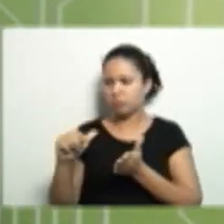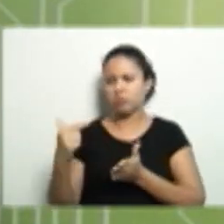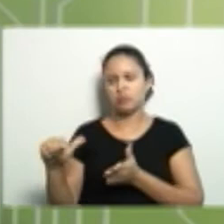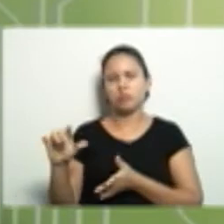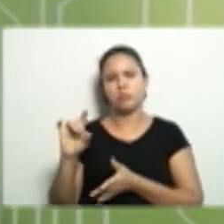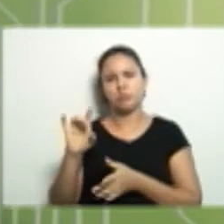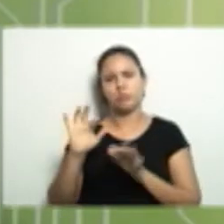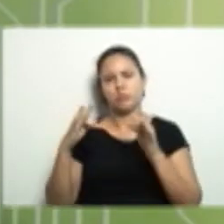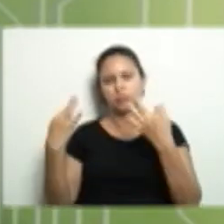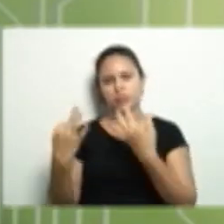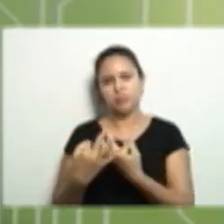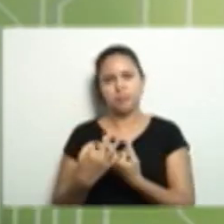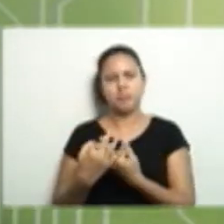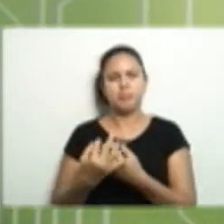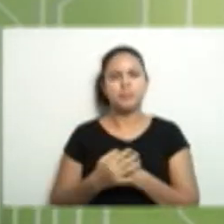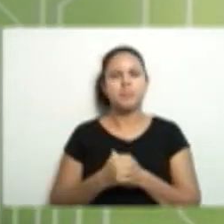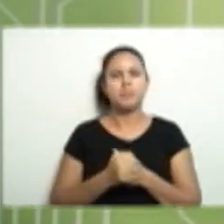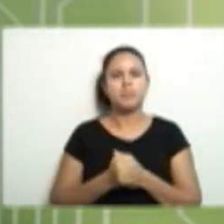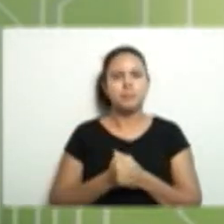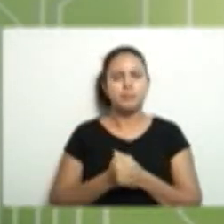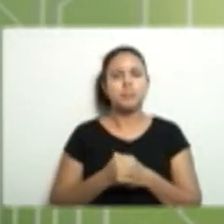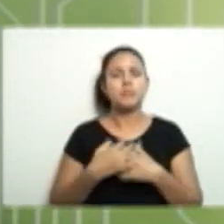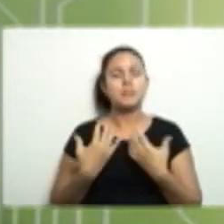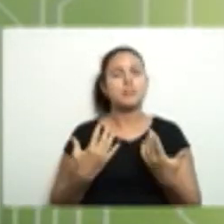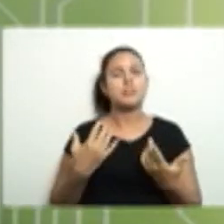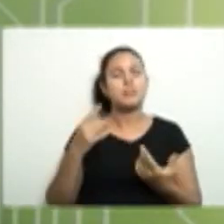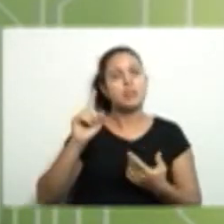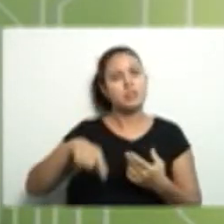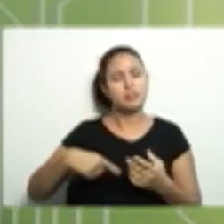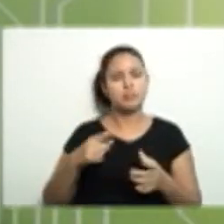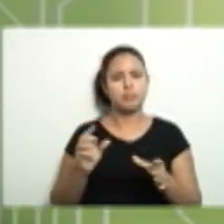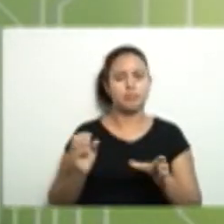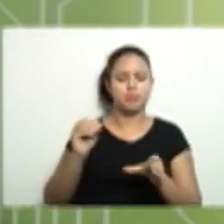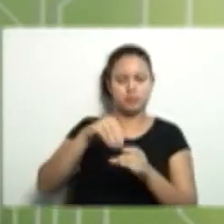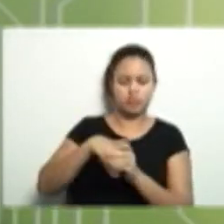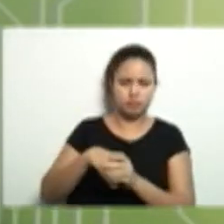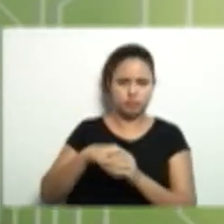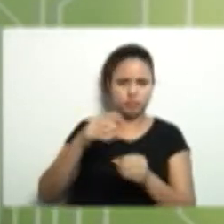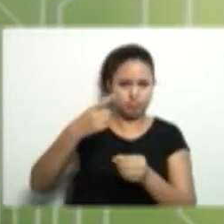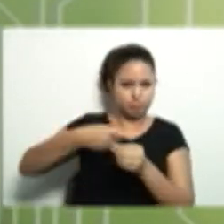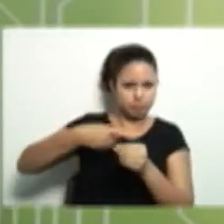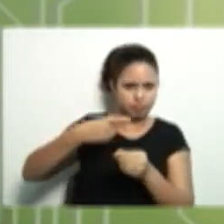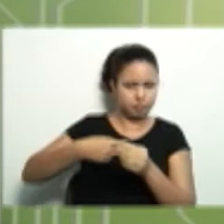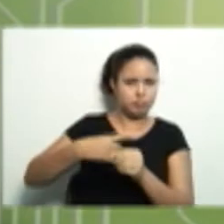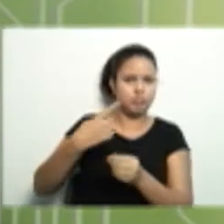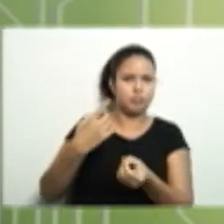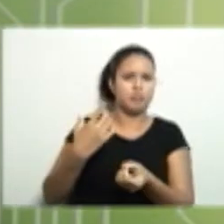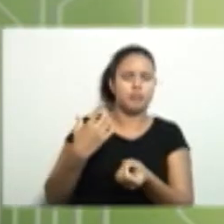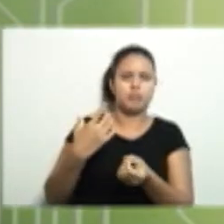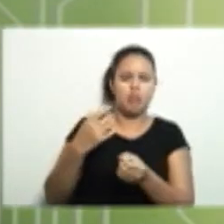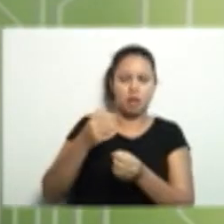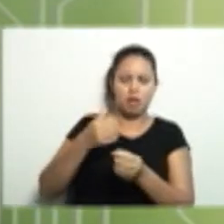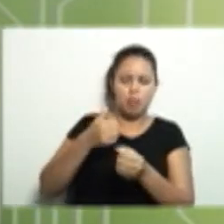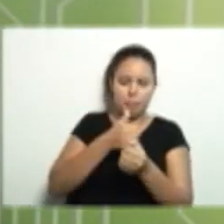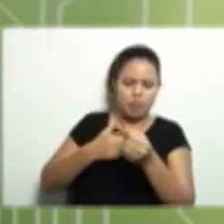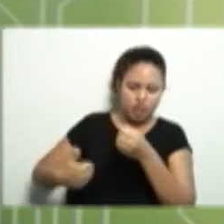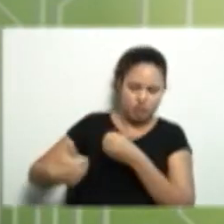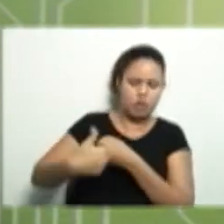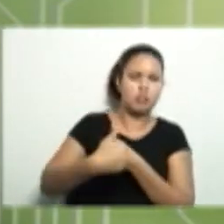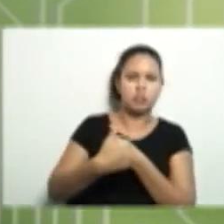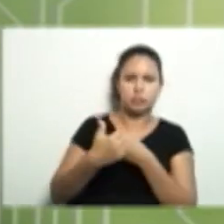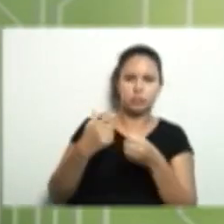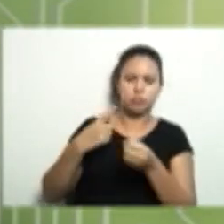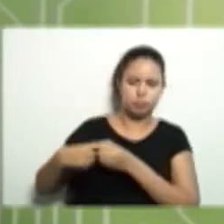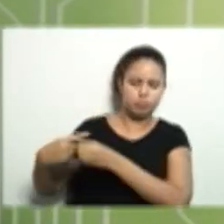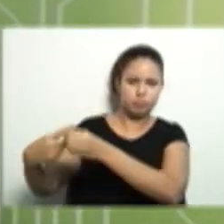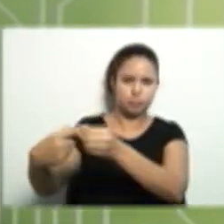gerar essa questão alimentícia para os moradores da cidade e da zona rural. E também nós temos esse outro ponto que é muito positivo numa questão de